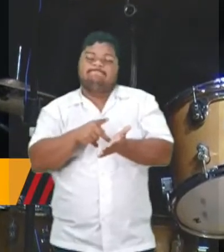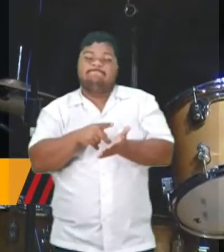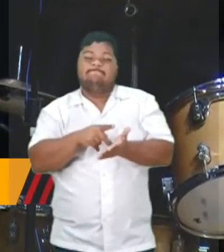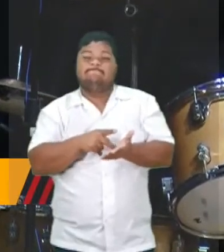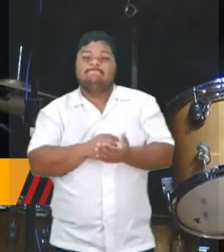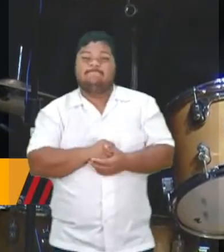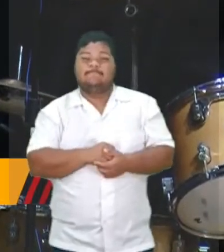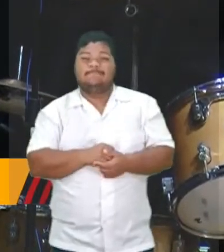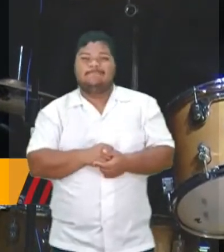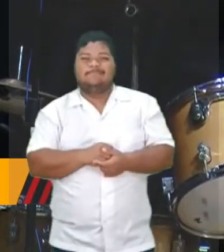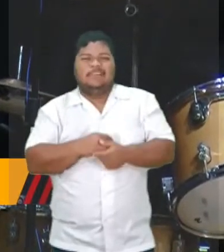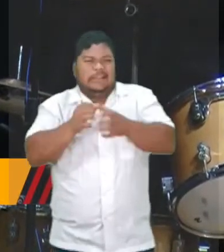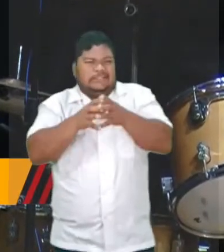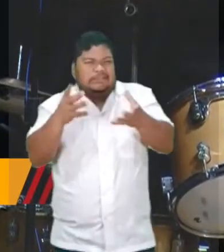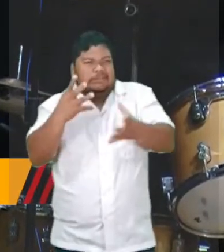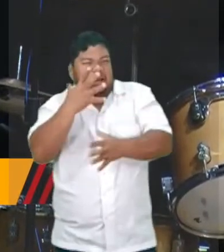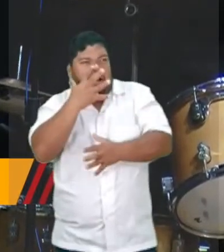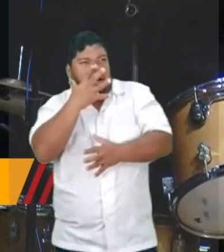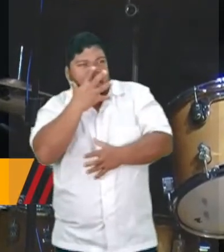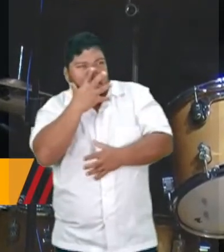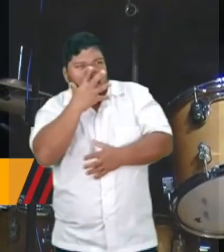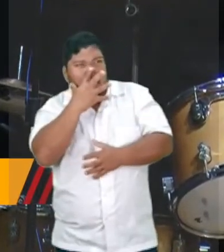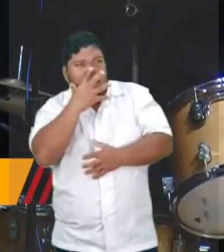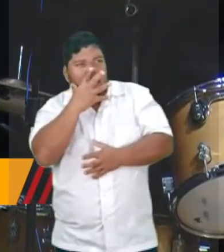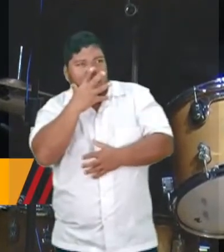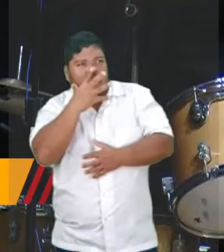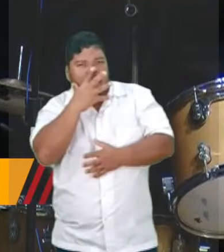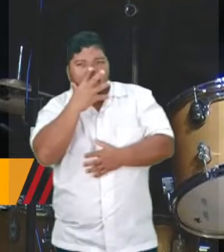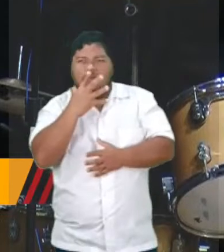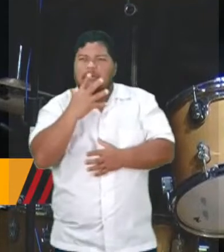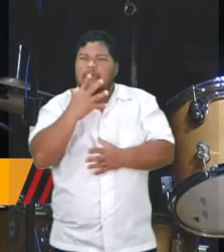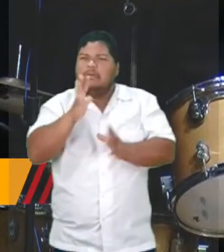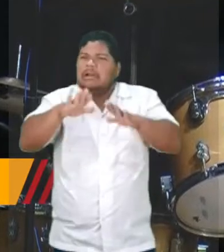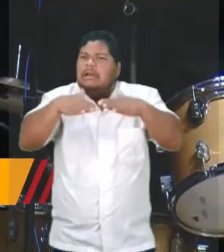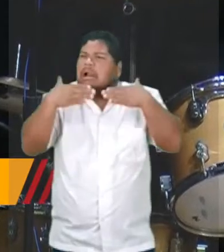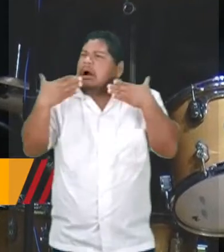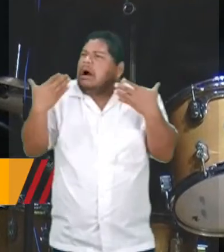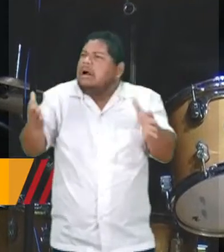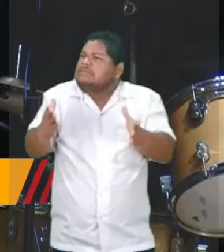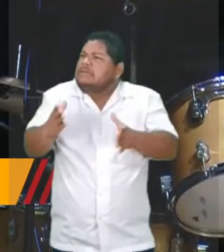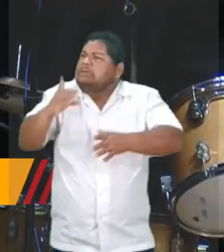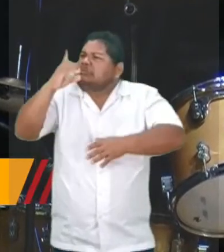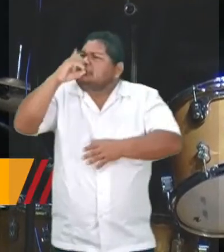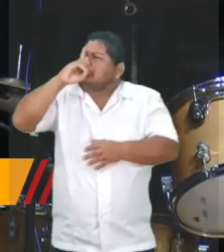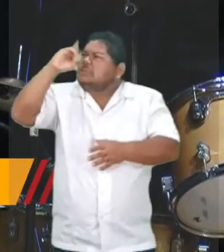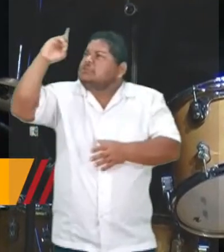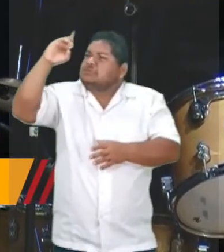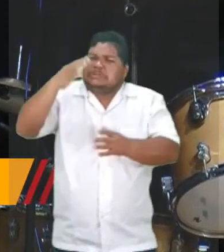Essa era a grande admiração. Cadê o Deus que vocês adoram?